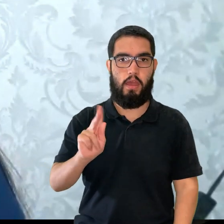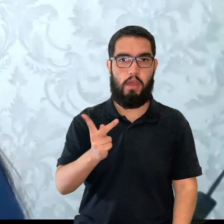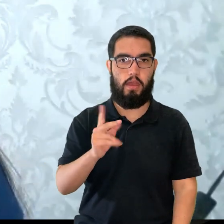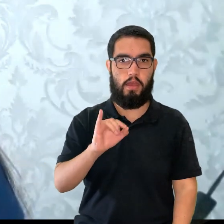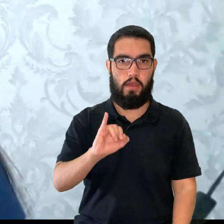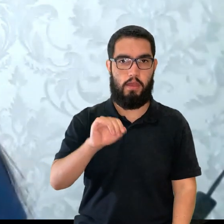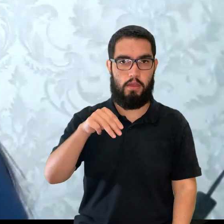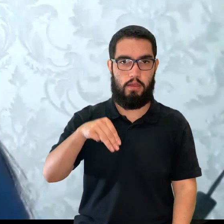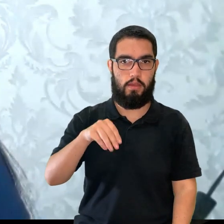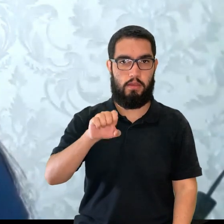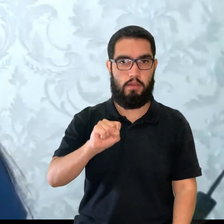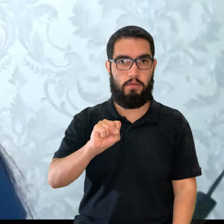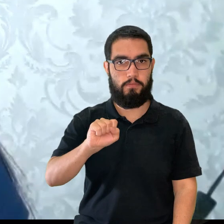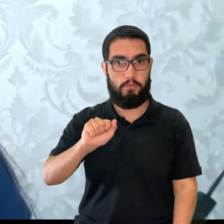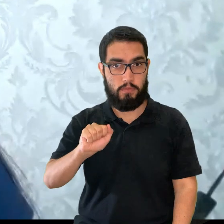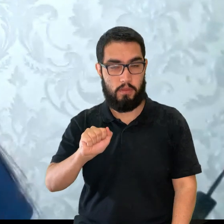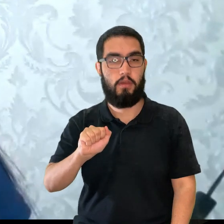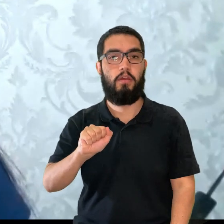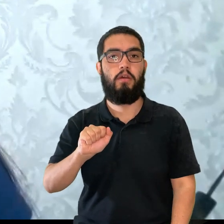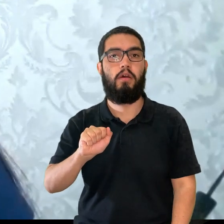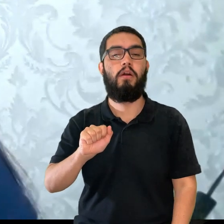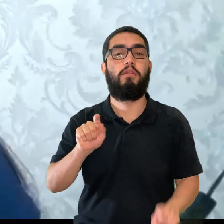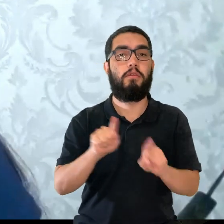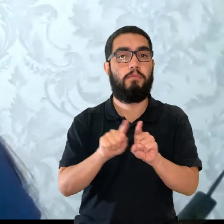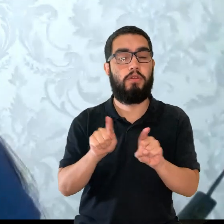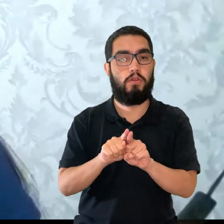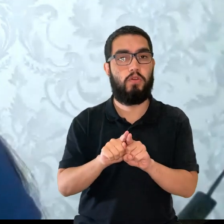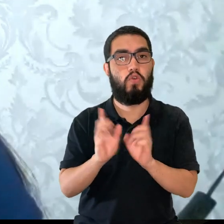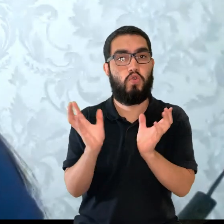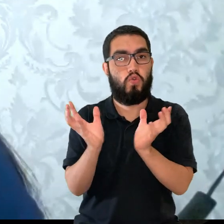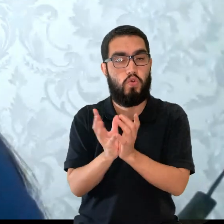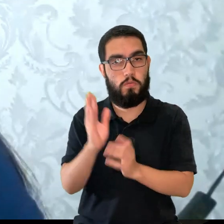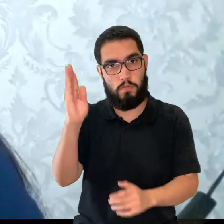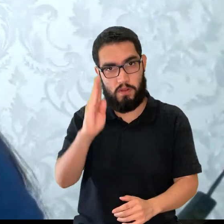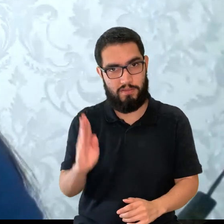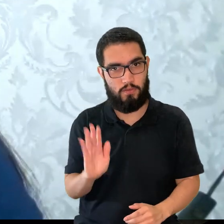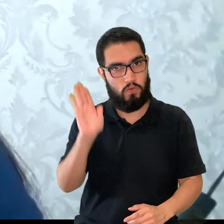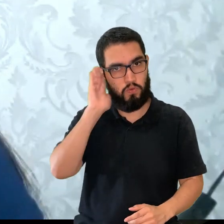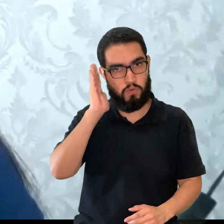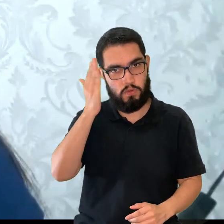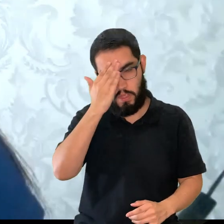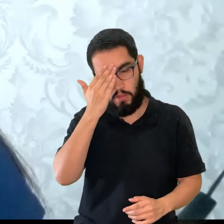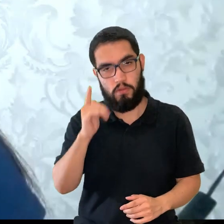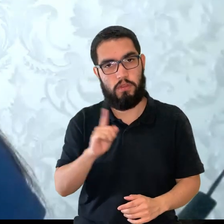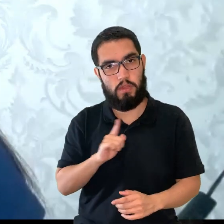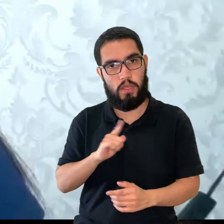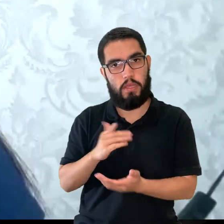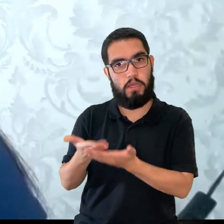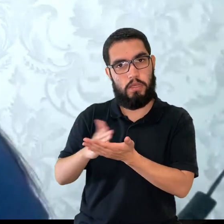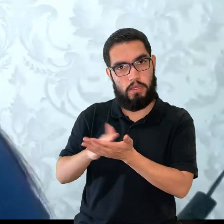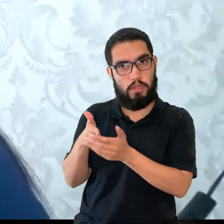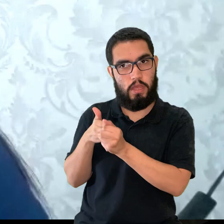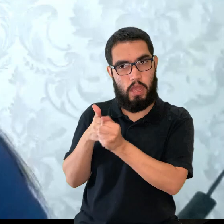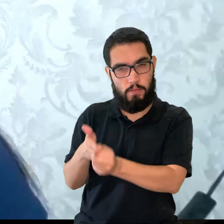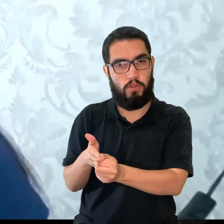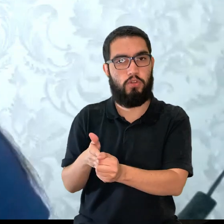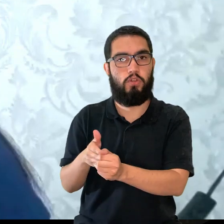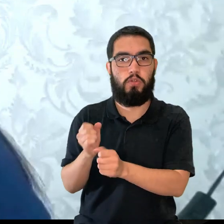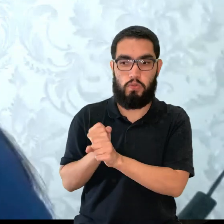Vila Mariana, o Grupo Brasil dos Surdos Cegos, que fazem formação de guia intérprete todos os anos,